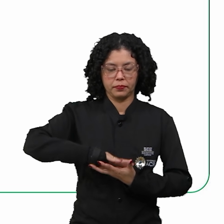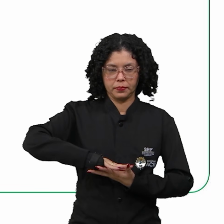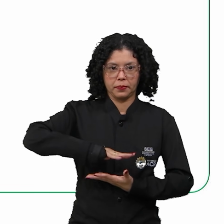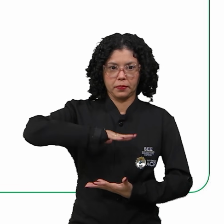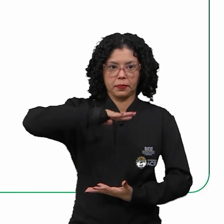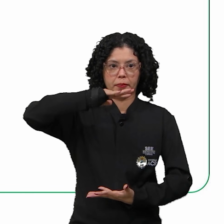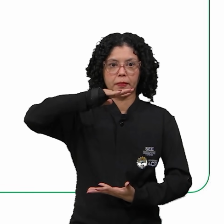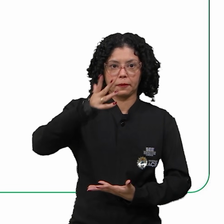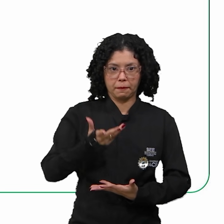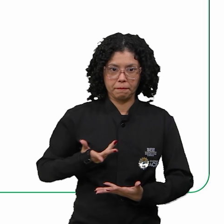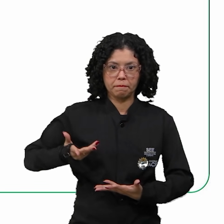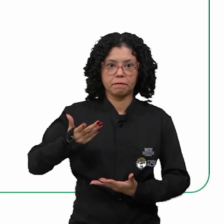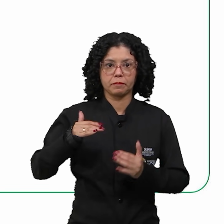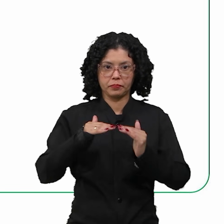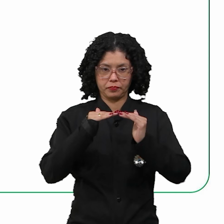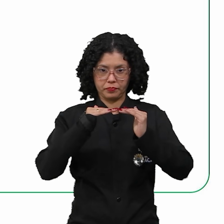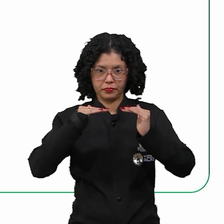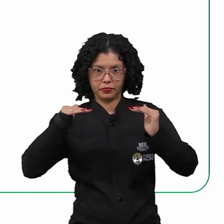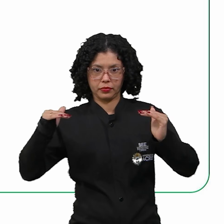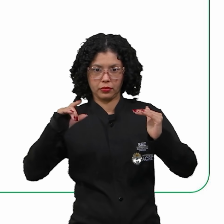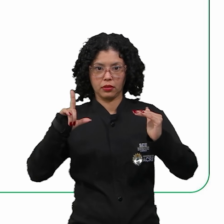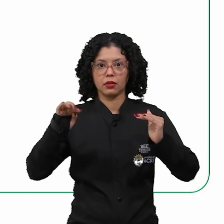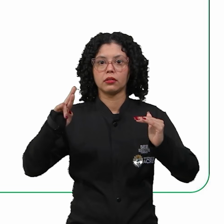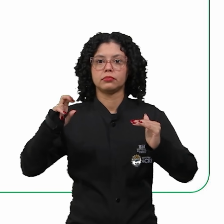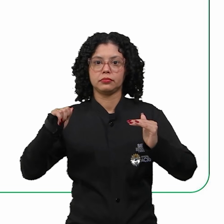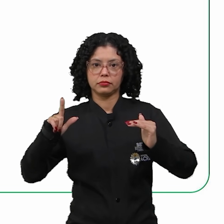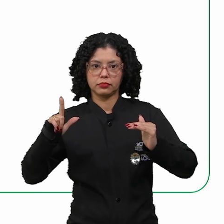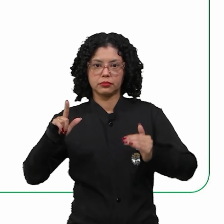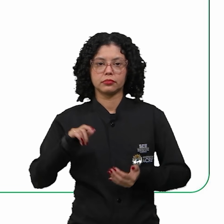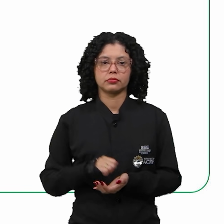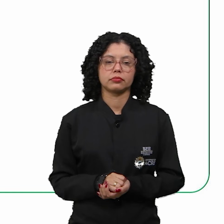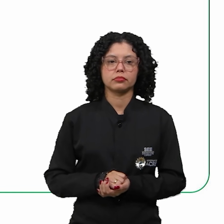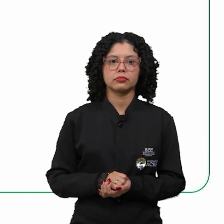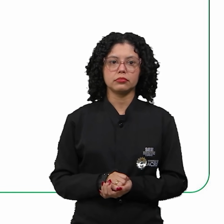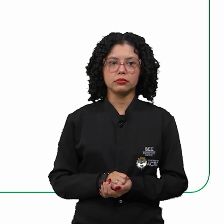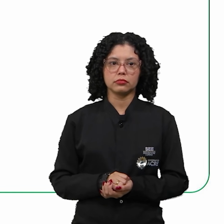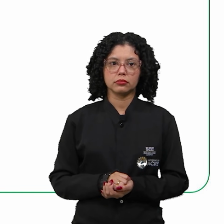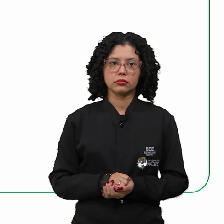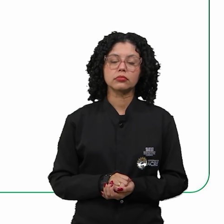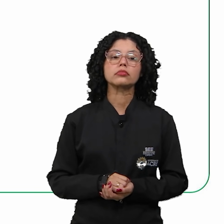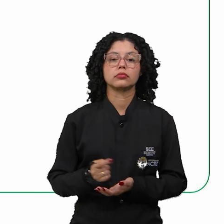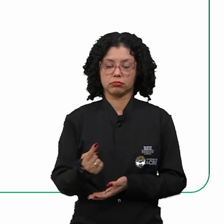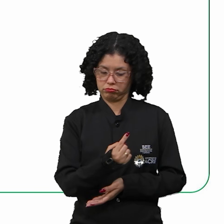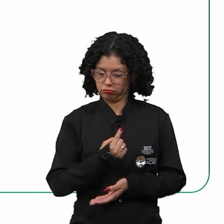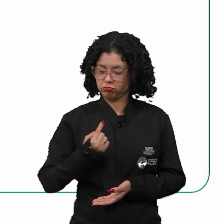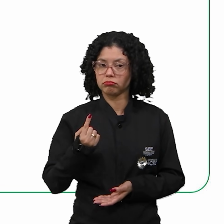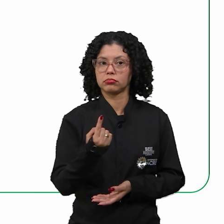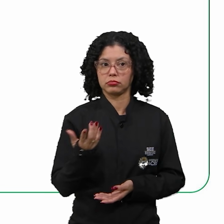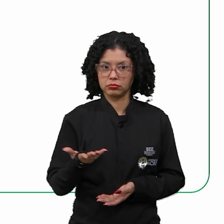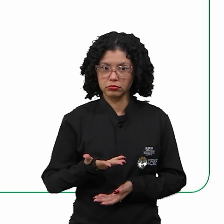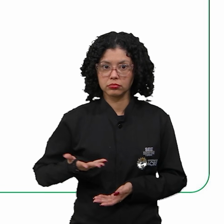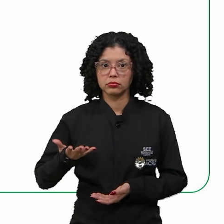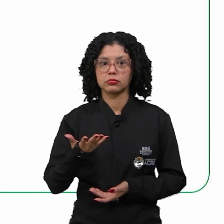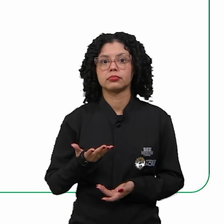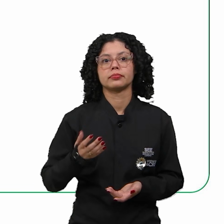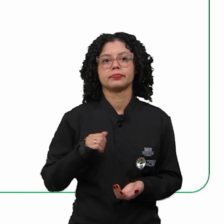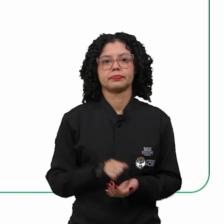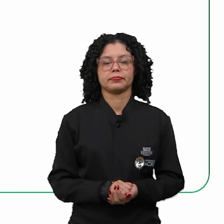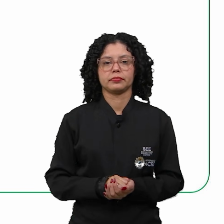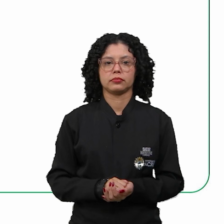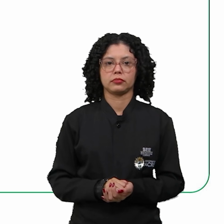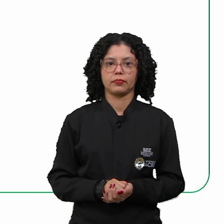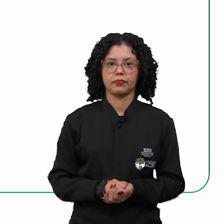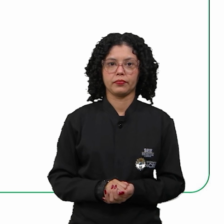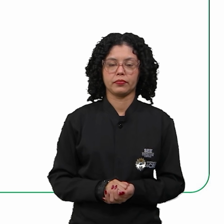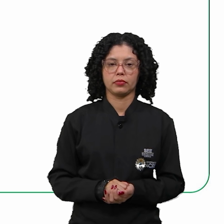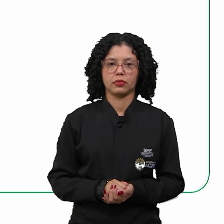base circular e superfície lateral. Ele possui base circular? Sim.